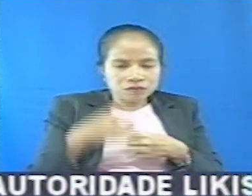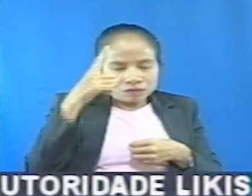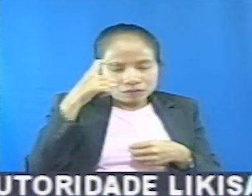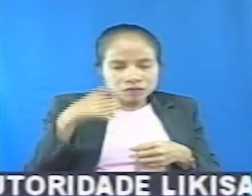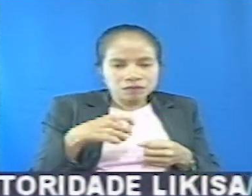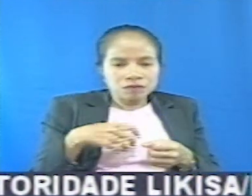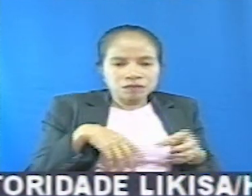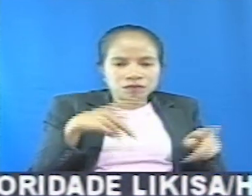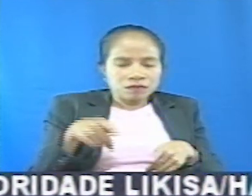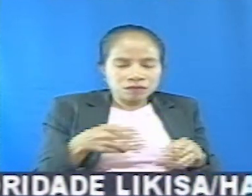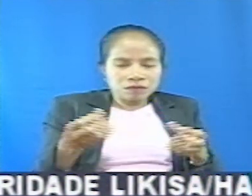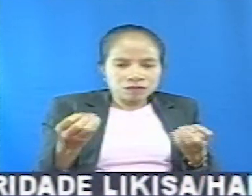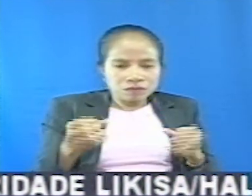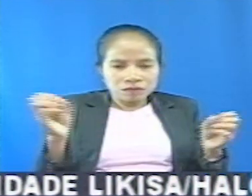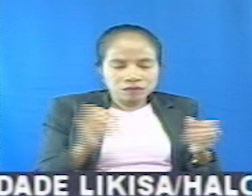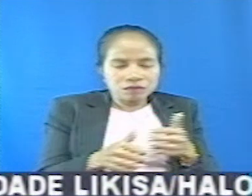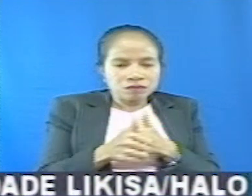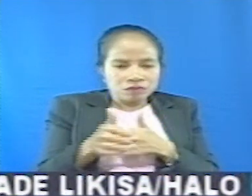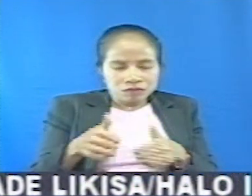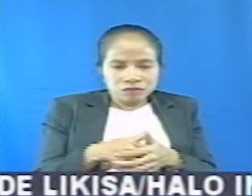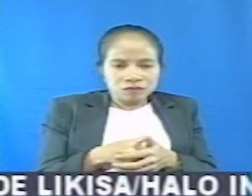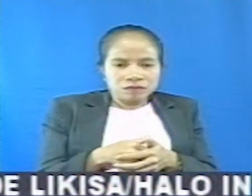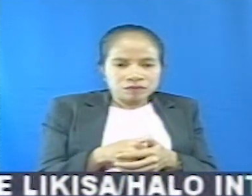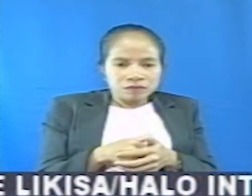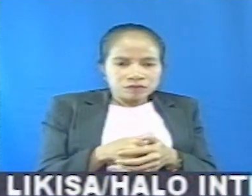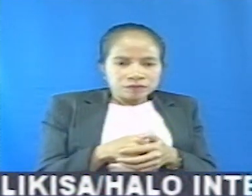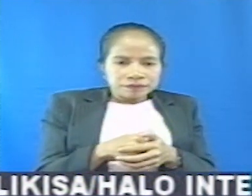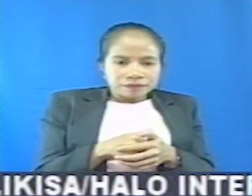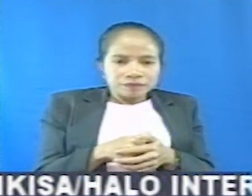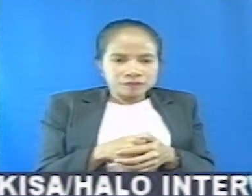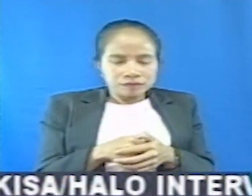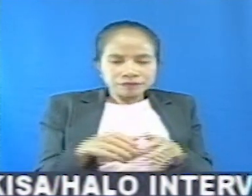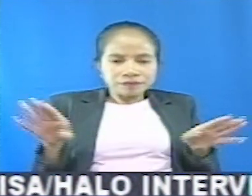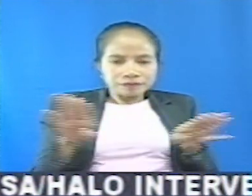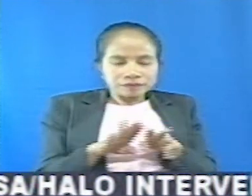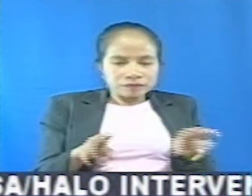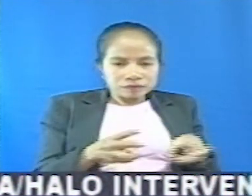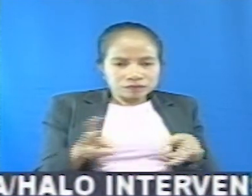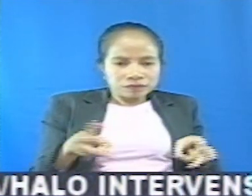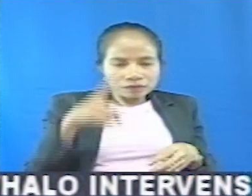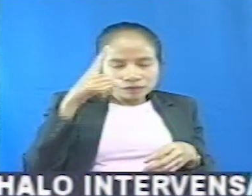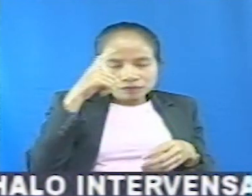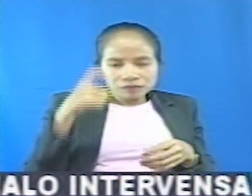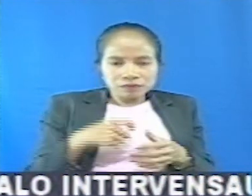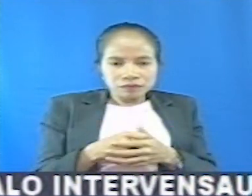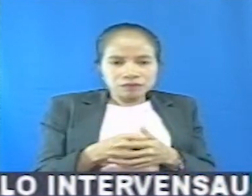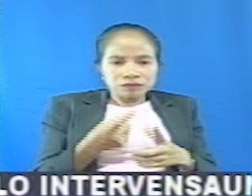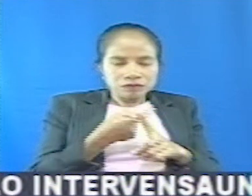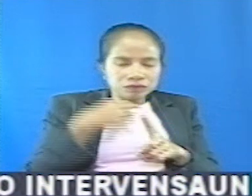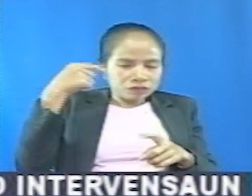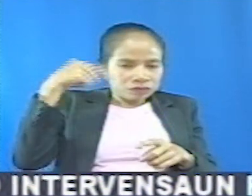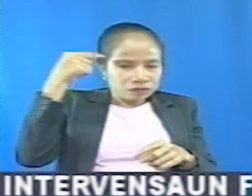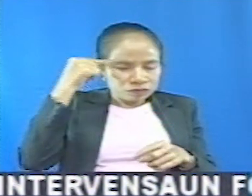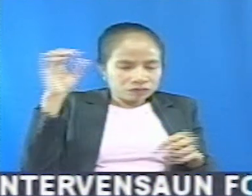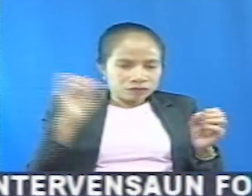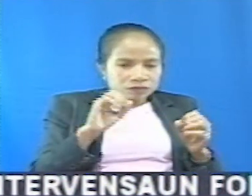ladung obedece ba protocolo saneamento cerca sanitário ne tamba atuação siusi governo ne